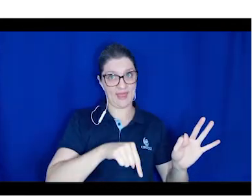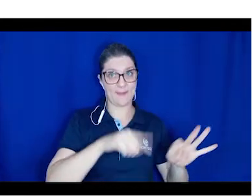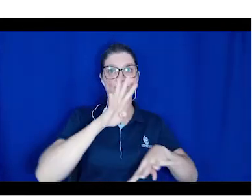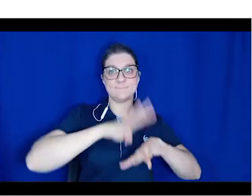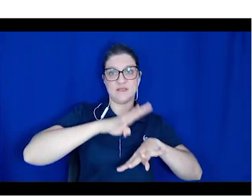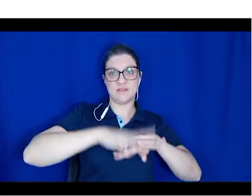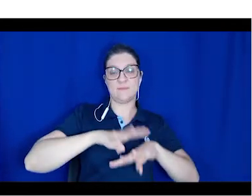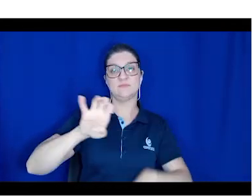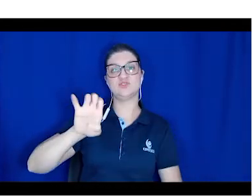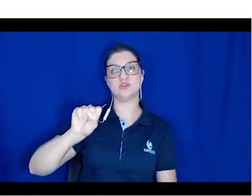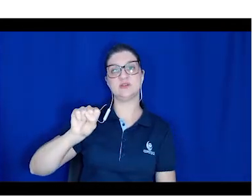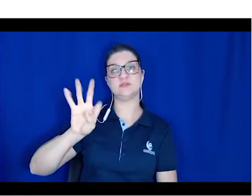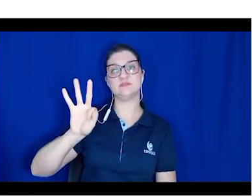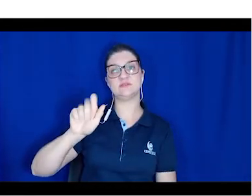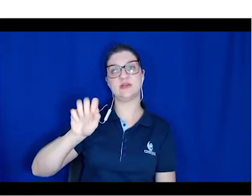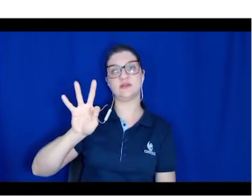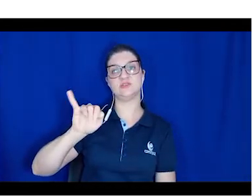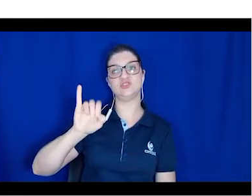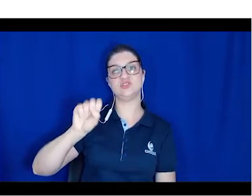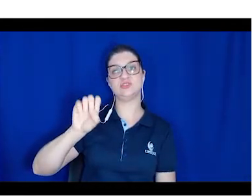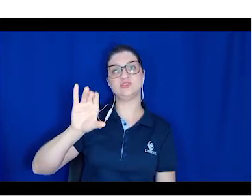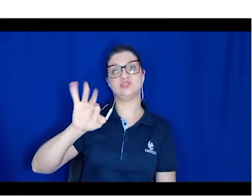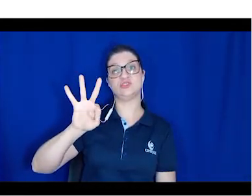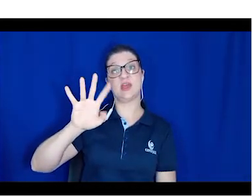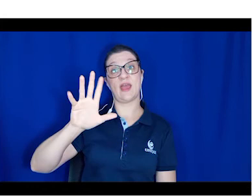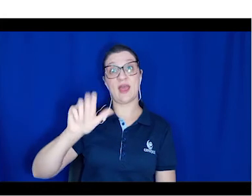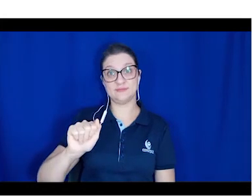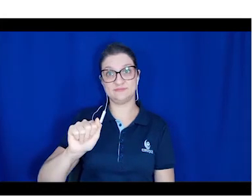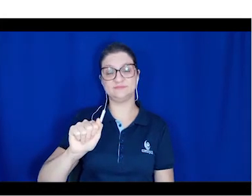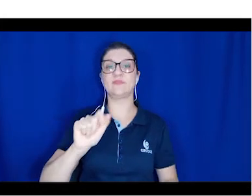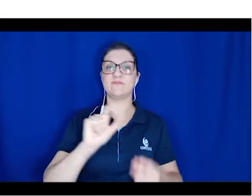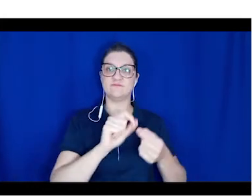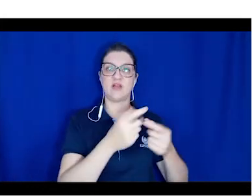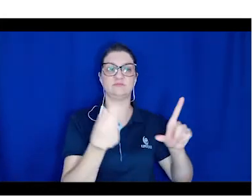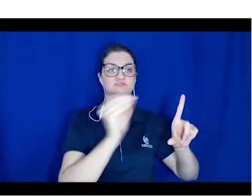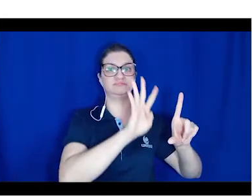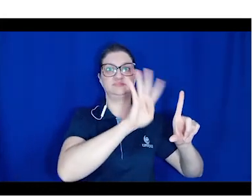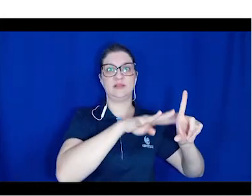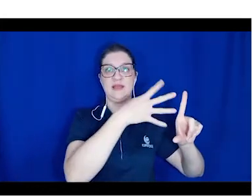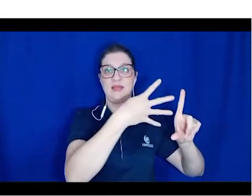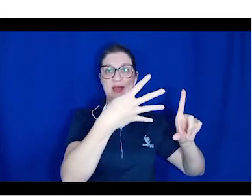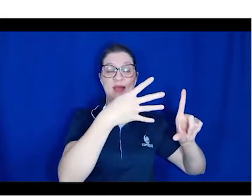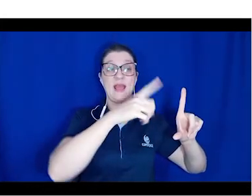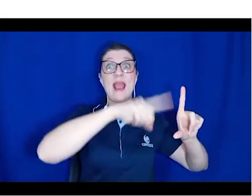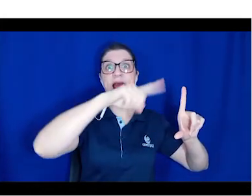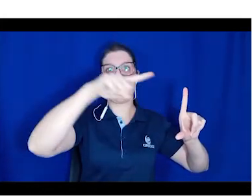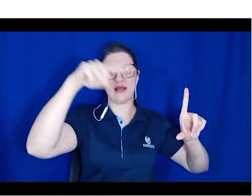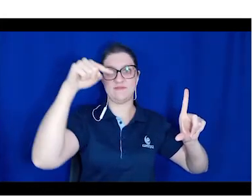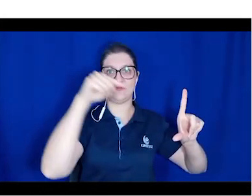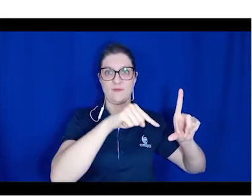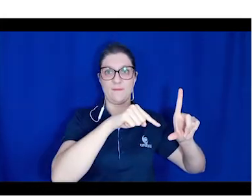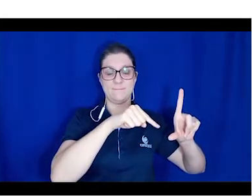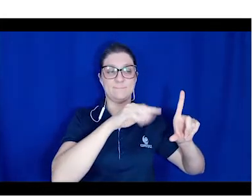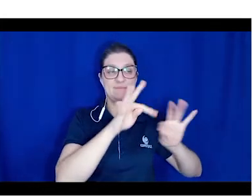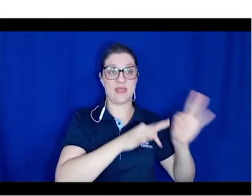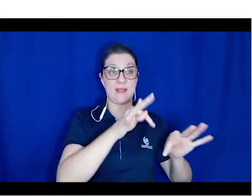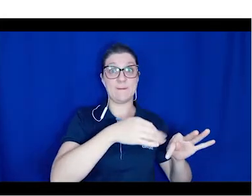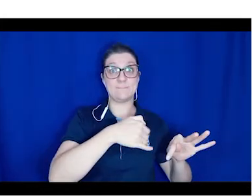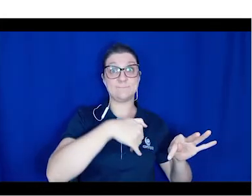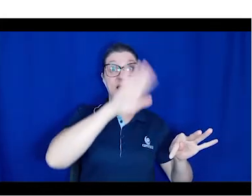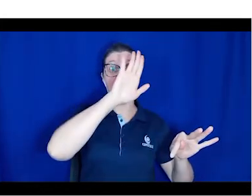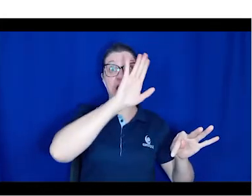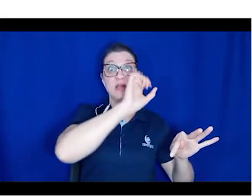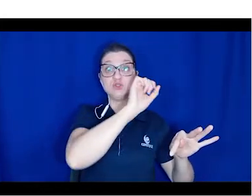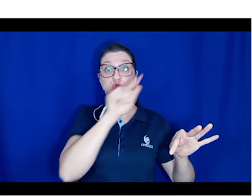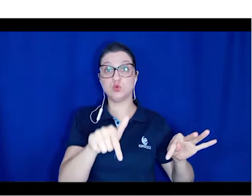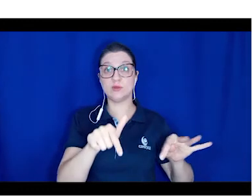matemática, e ela plota essas informações sobre a análise gráfica. Portanto, a análise técnica ela é mais ampla que a gráfica, mas a análise técnica